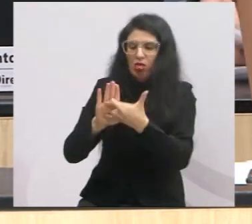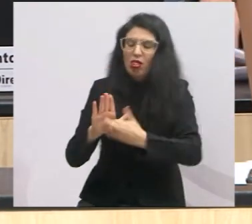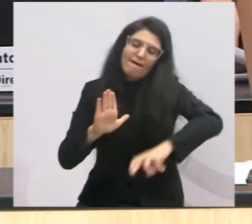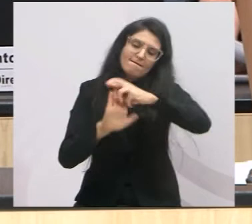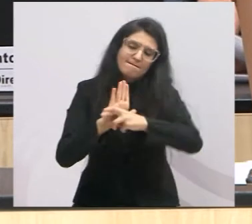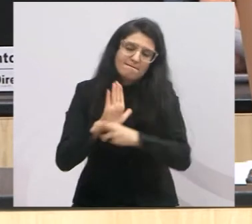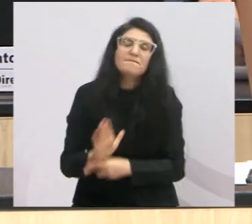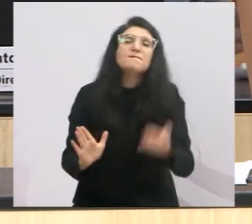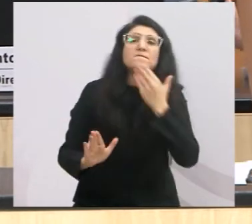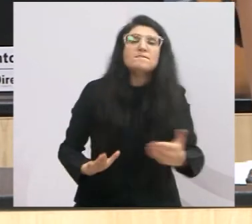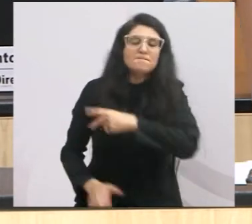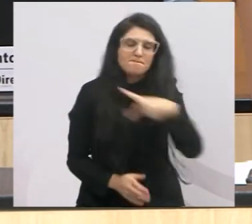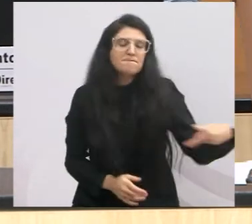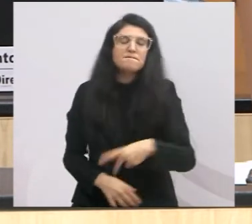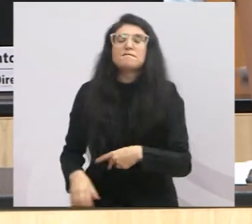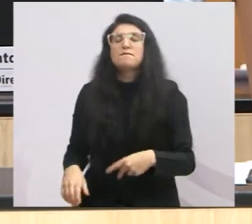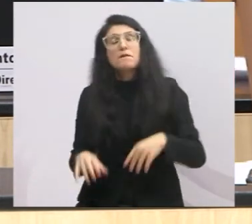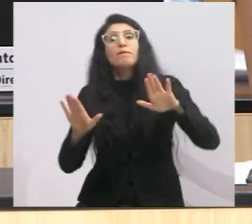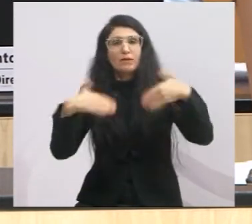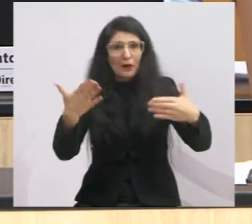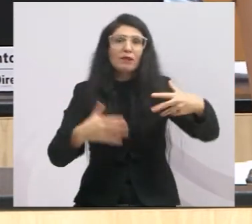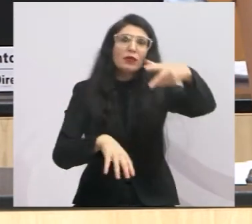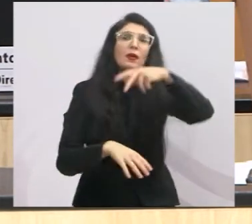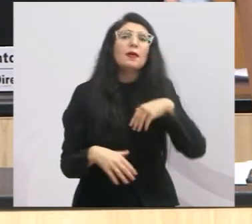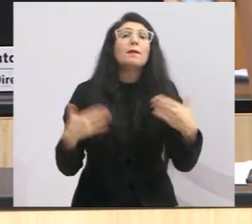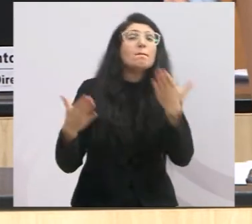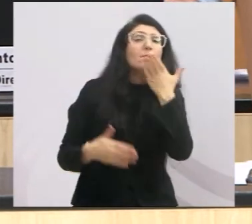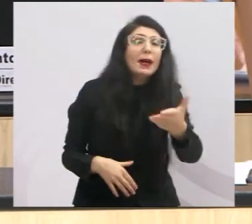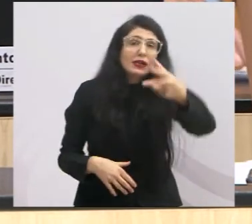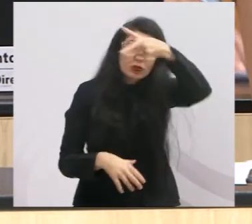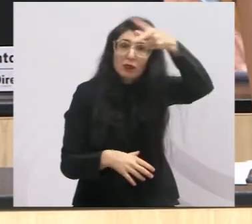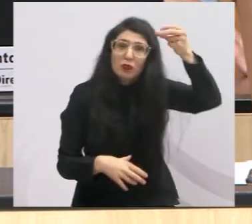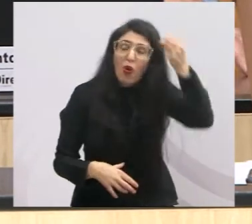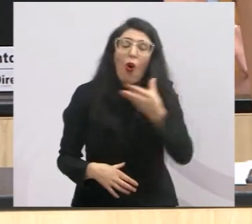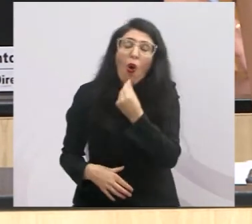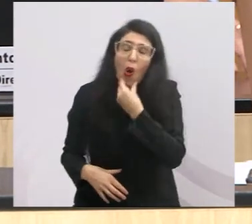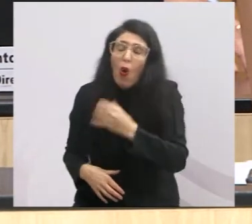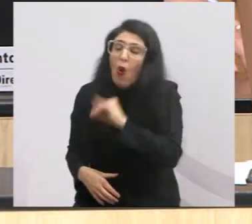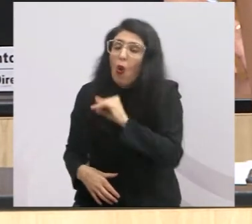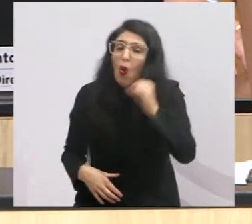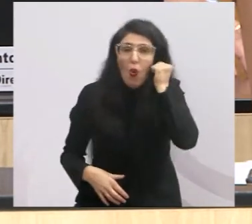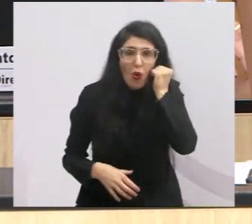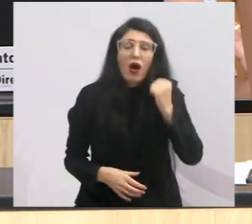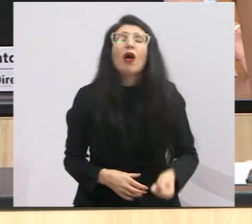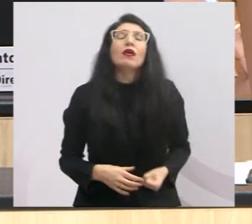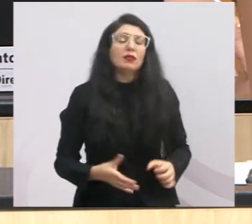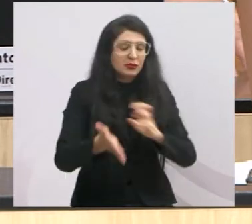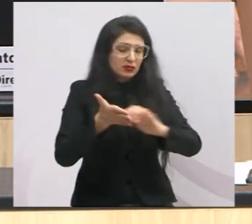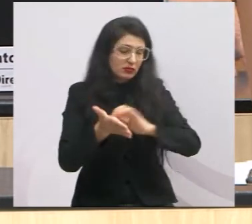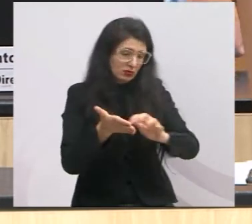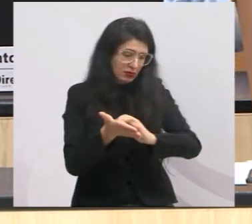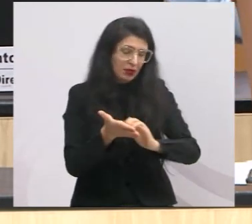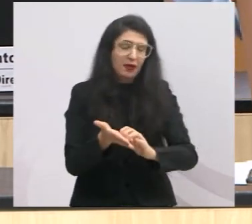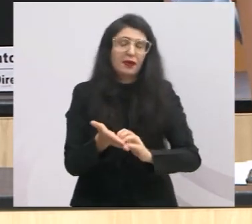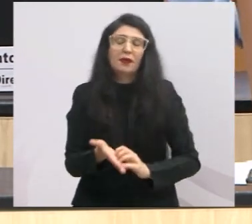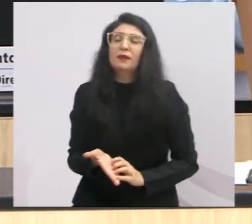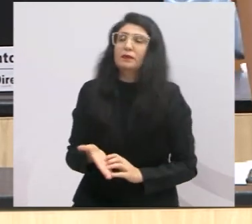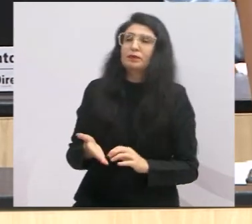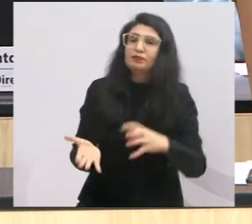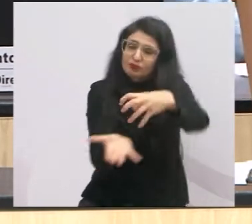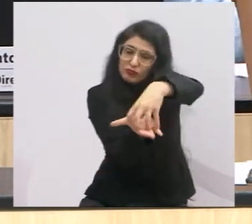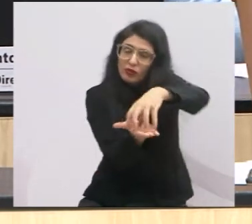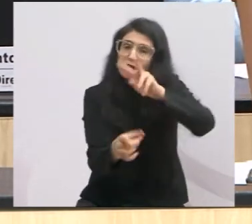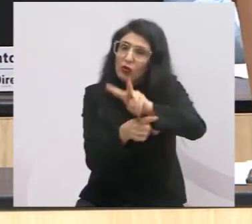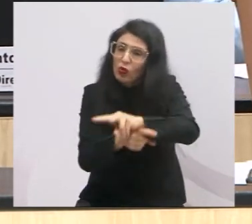número 194. Requeremos ao excelentíssimo senhor presidente dessa casa, cumpridas as